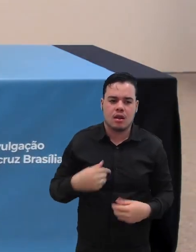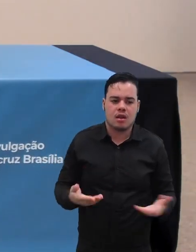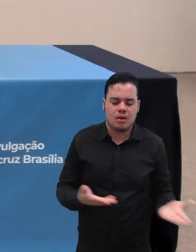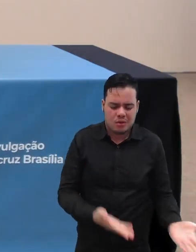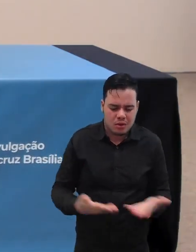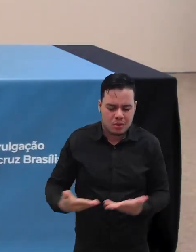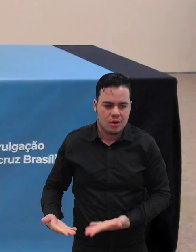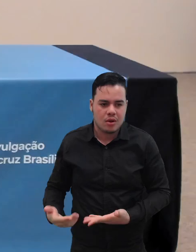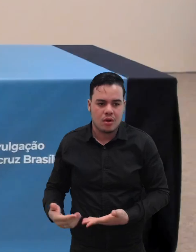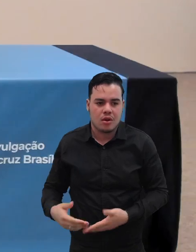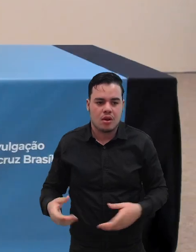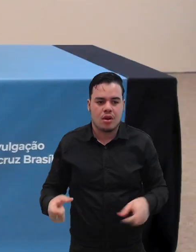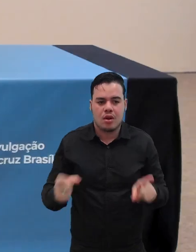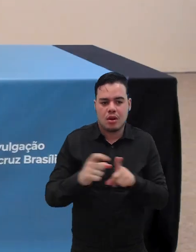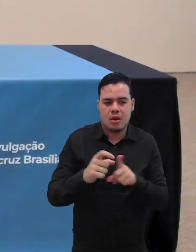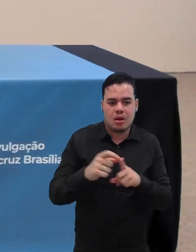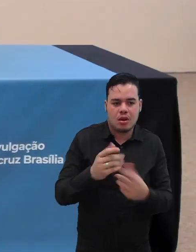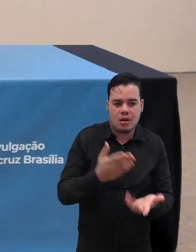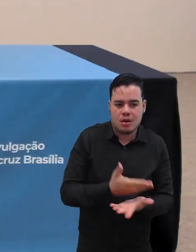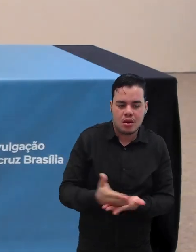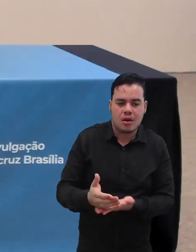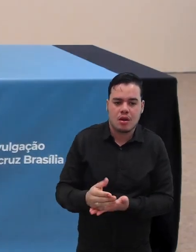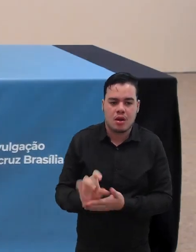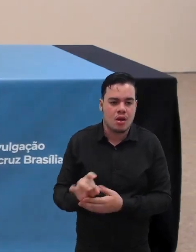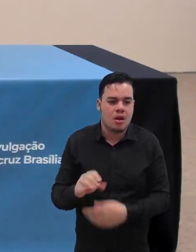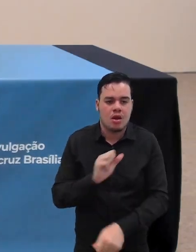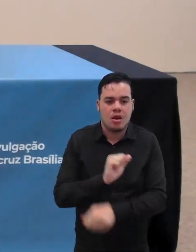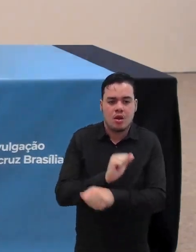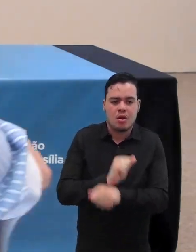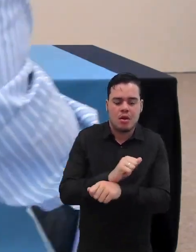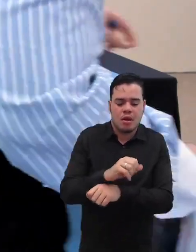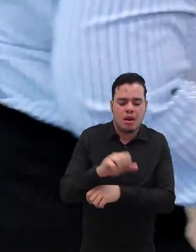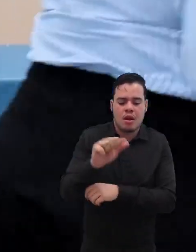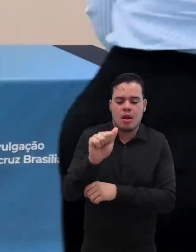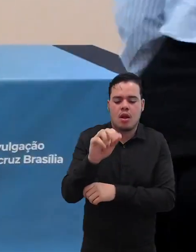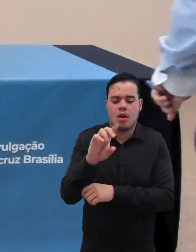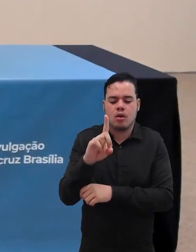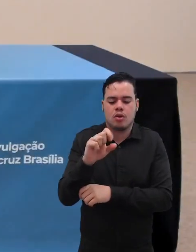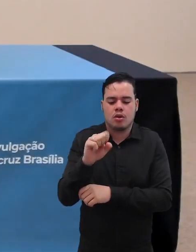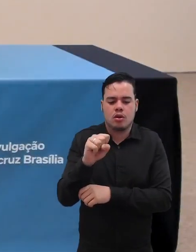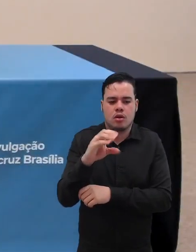com você. Vou esperar só a audiodescrição para você poder começar.